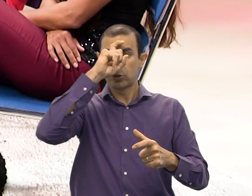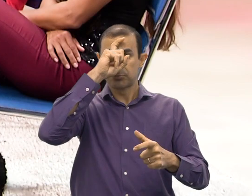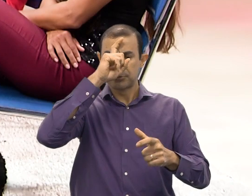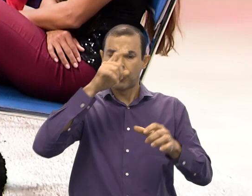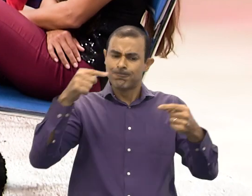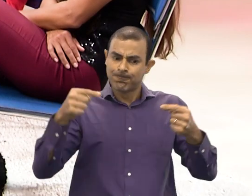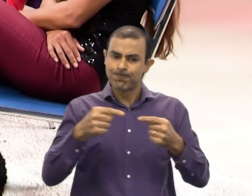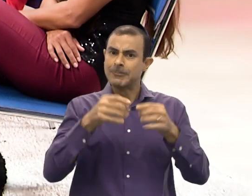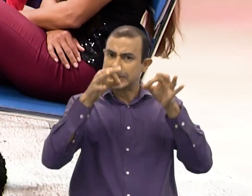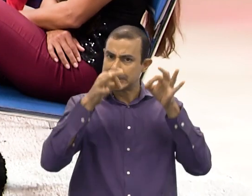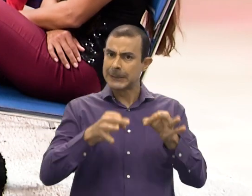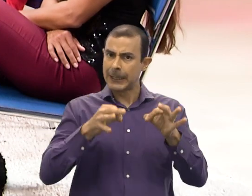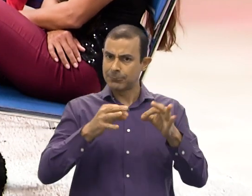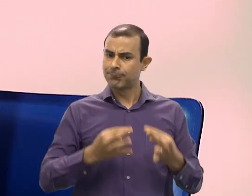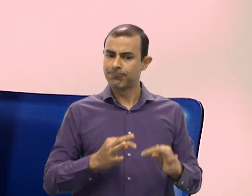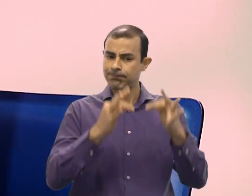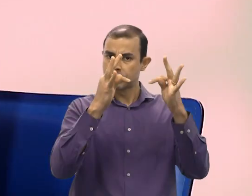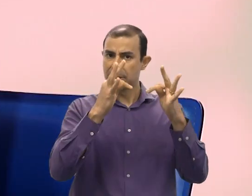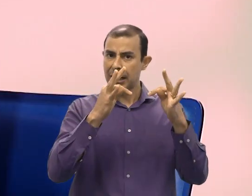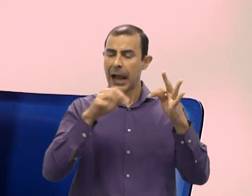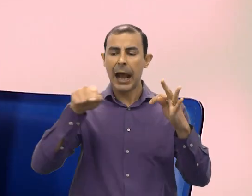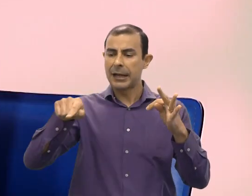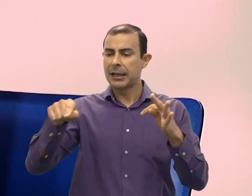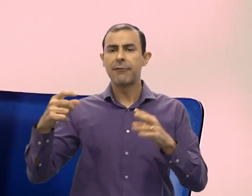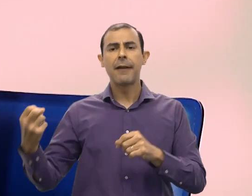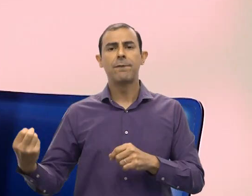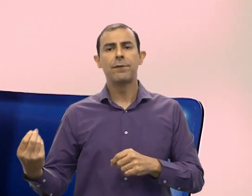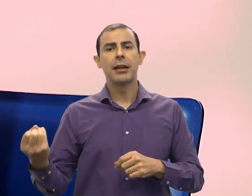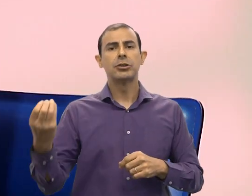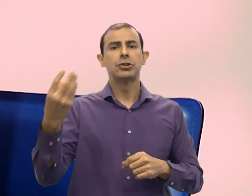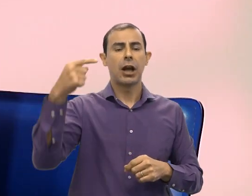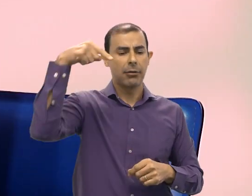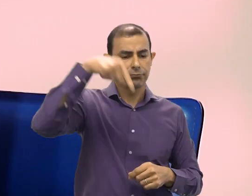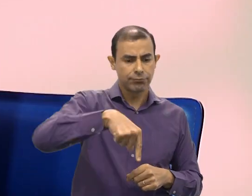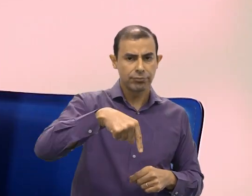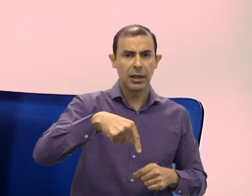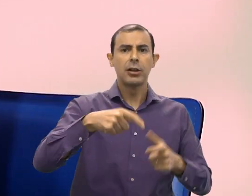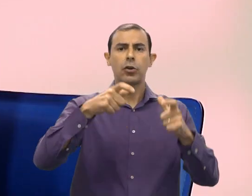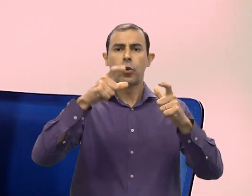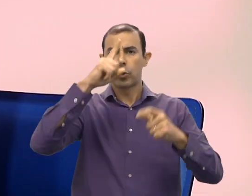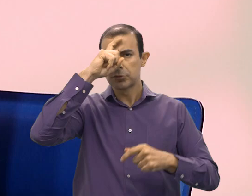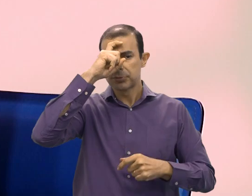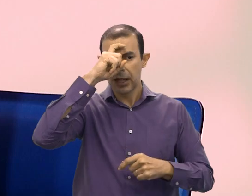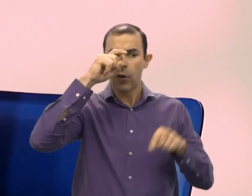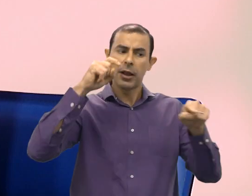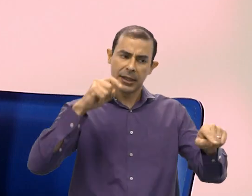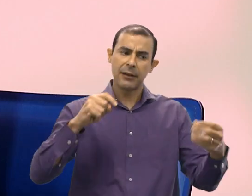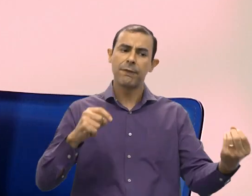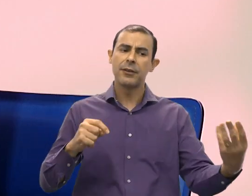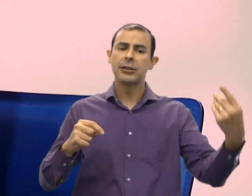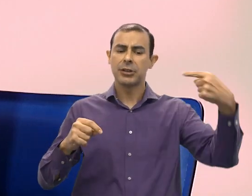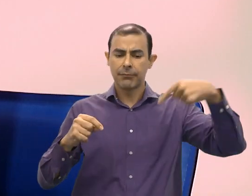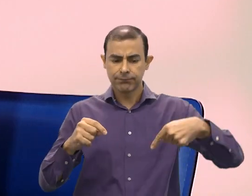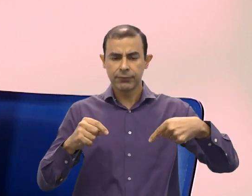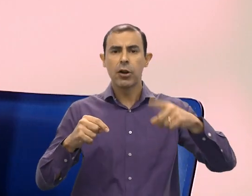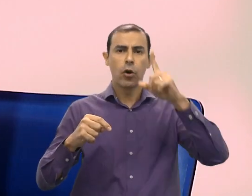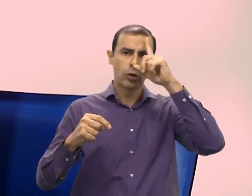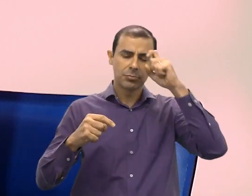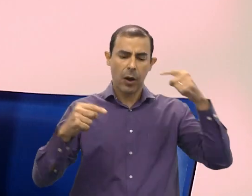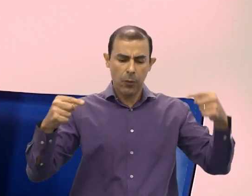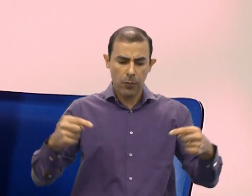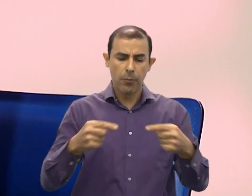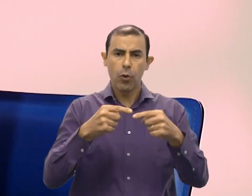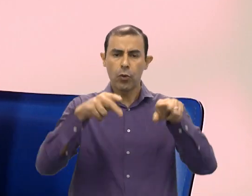isso, e ele vai, junto com a equipe, escolher quais das duas formas de doação, de retirada dessa